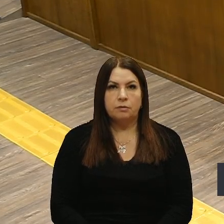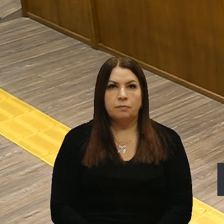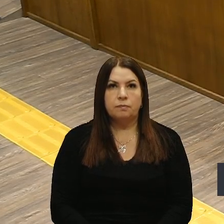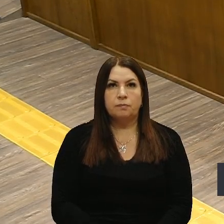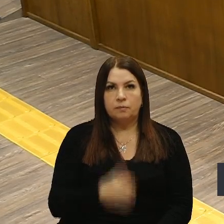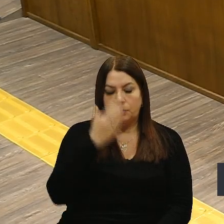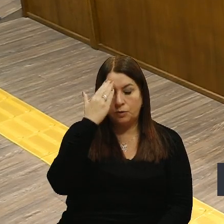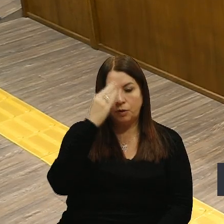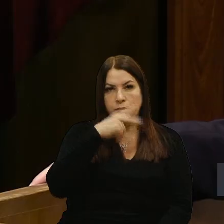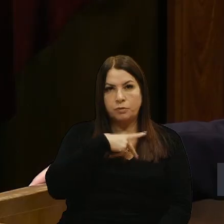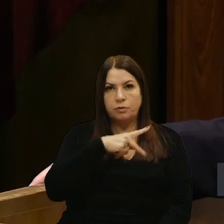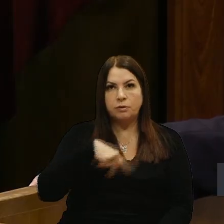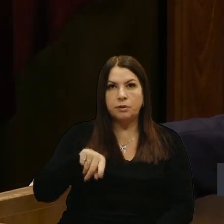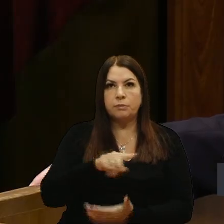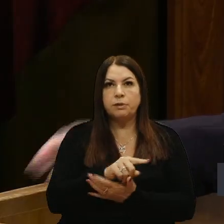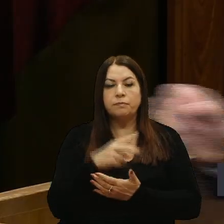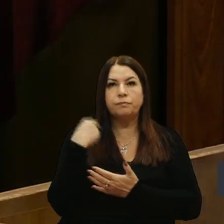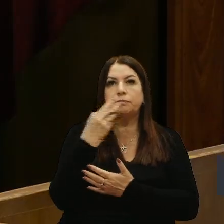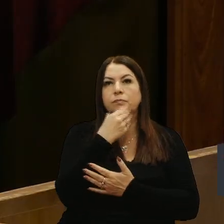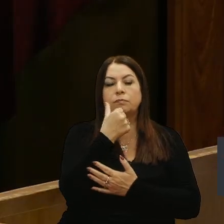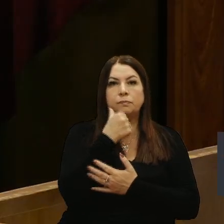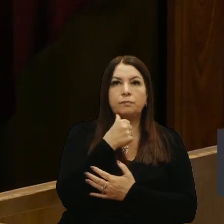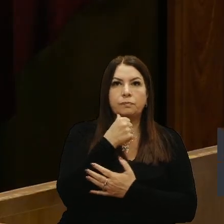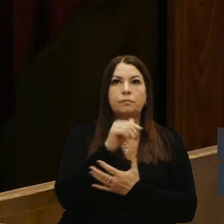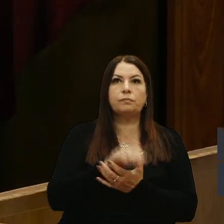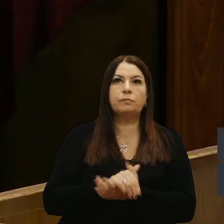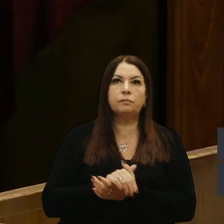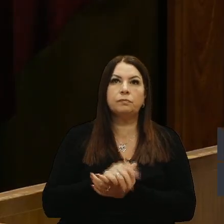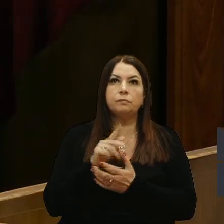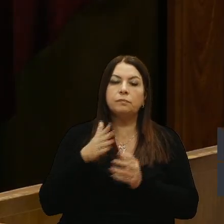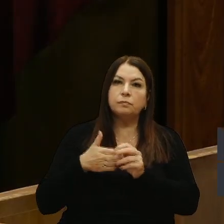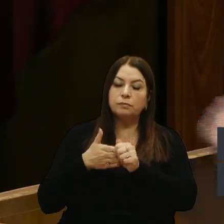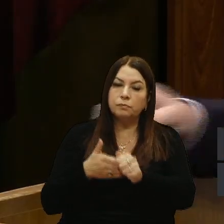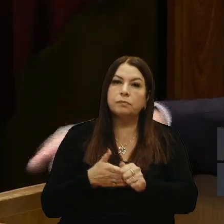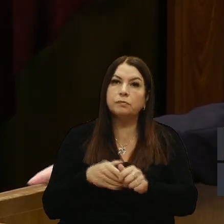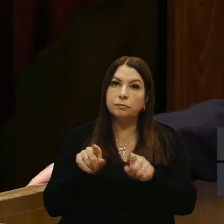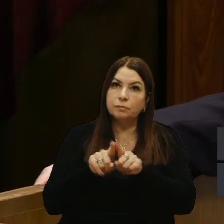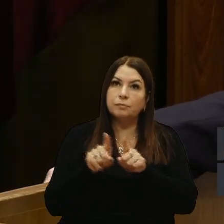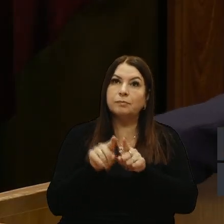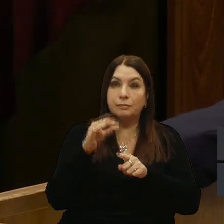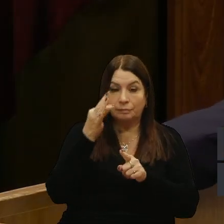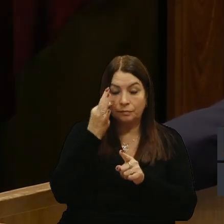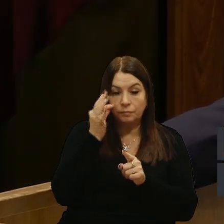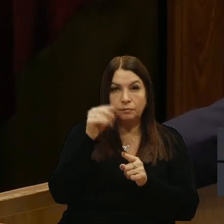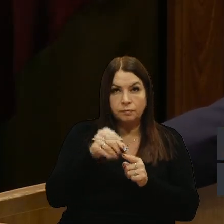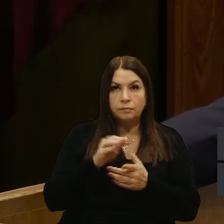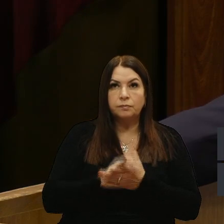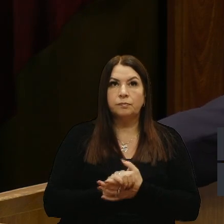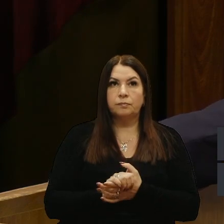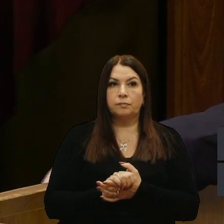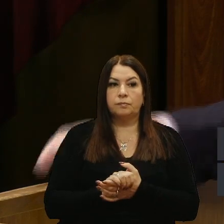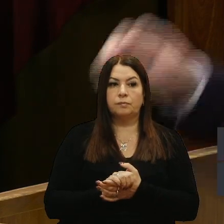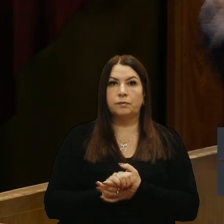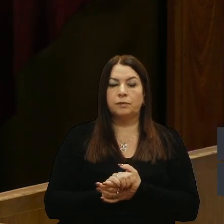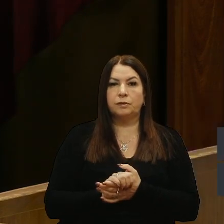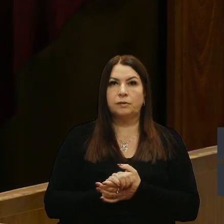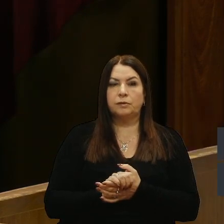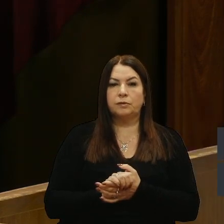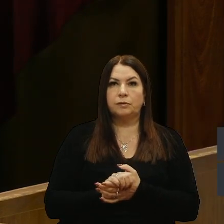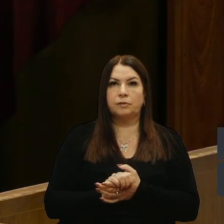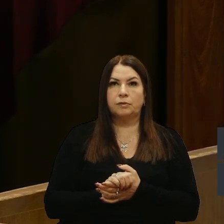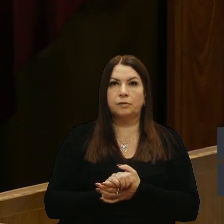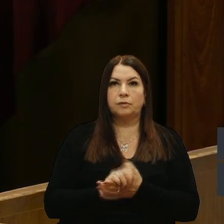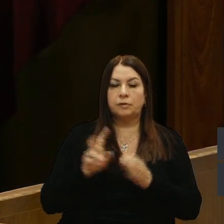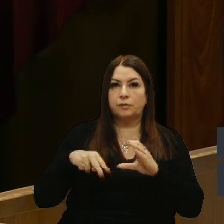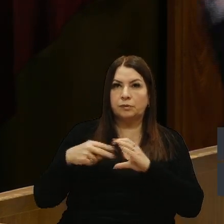Obrigado, senhor presidente, senhoras e senhores vereadores, aqueles que nos acompanham presencialmente aqui no nosso